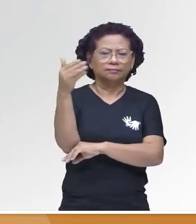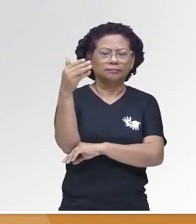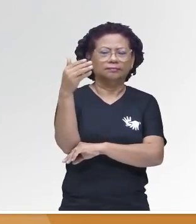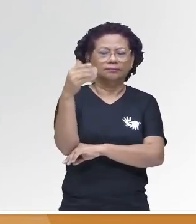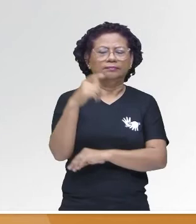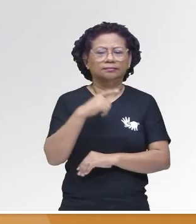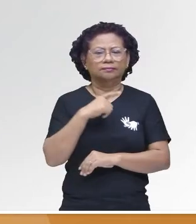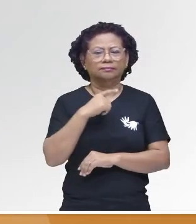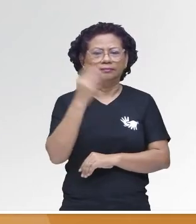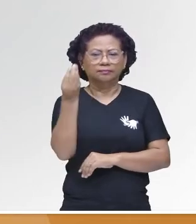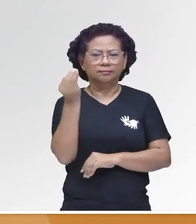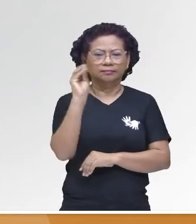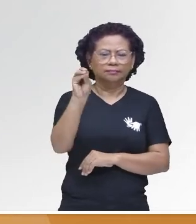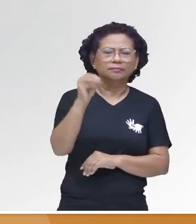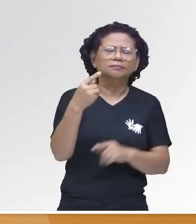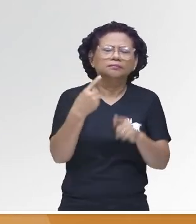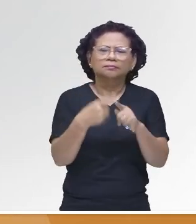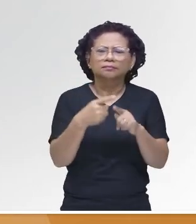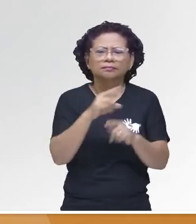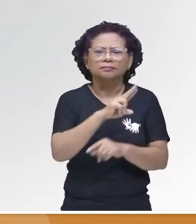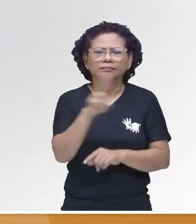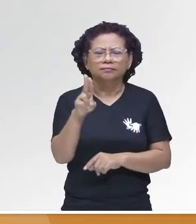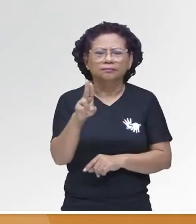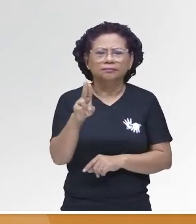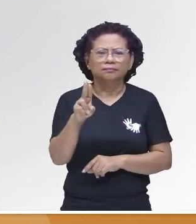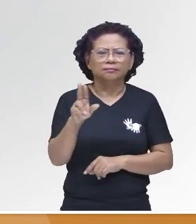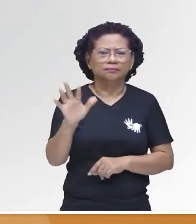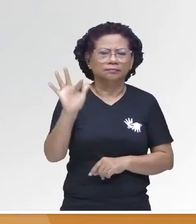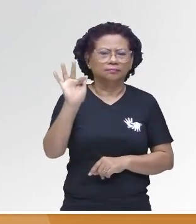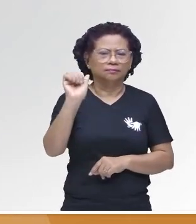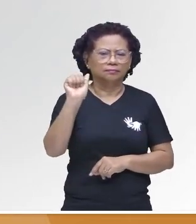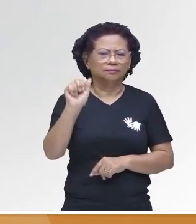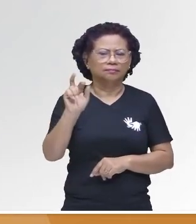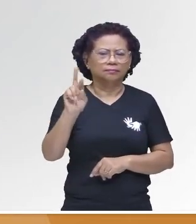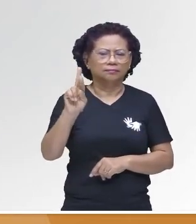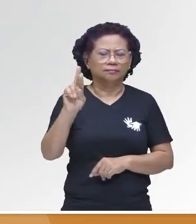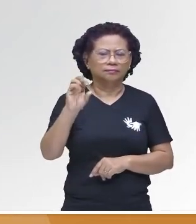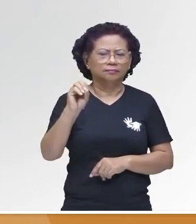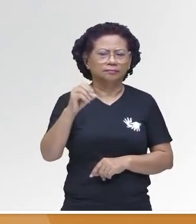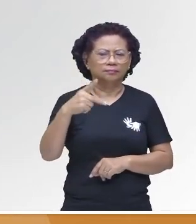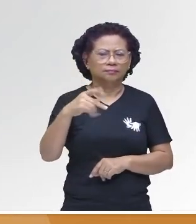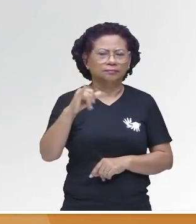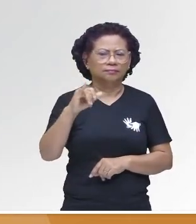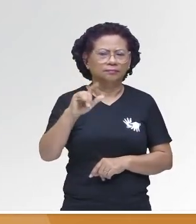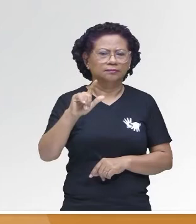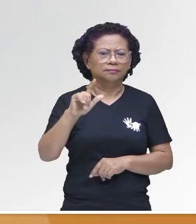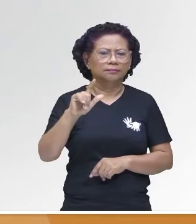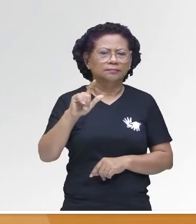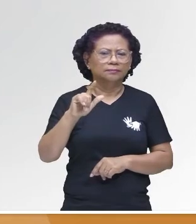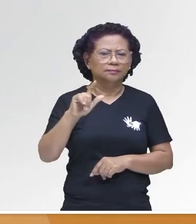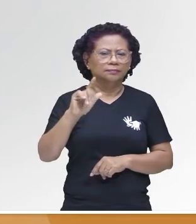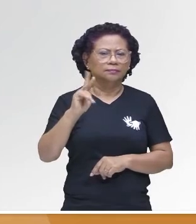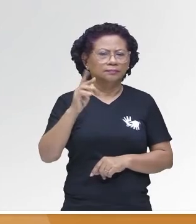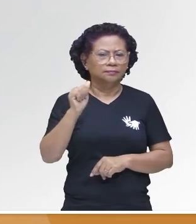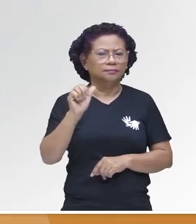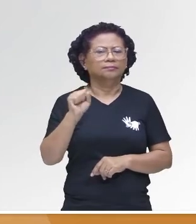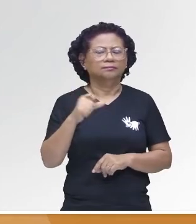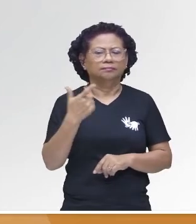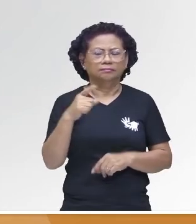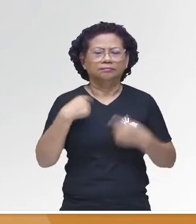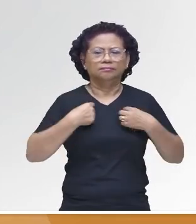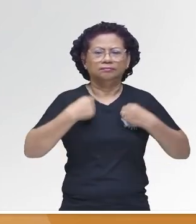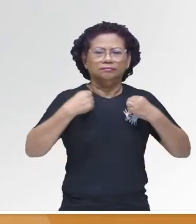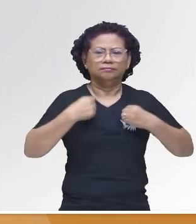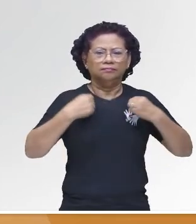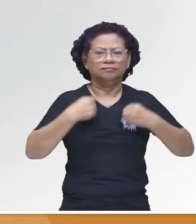O porquê farroupilha? Por não haver uniforme para todos. Observa que não é todo mundo que está de